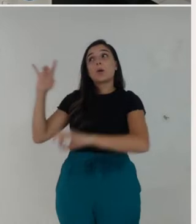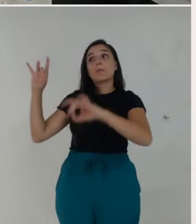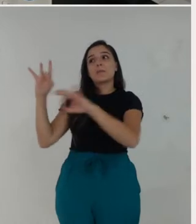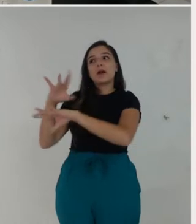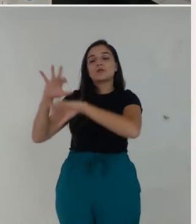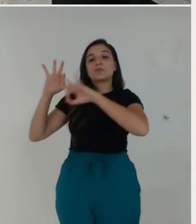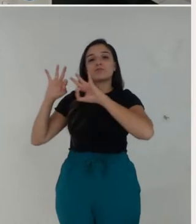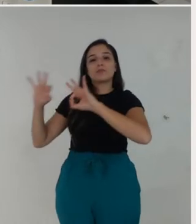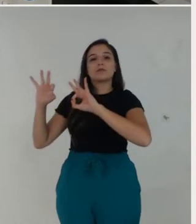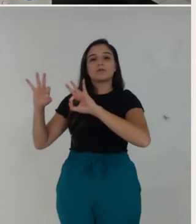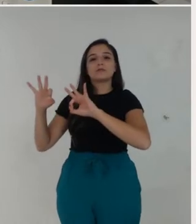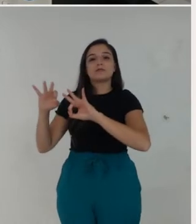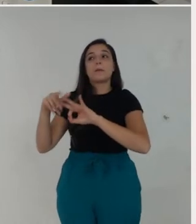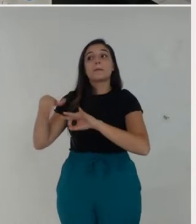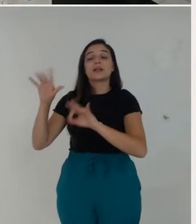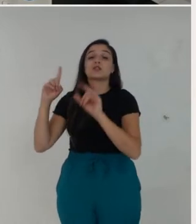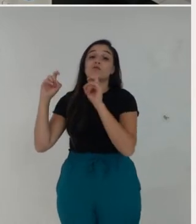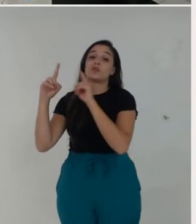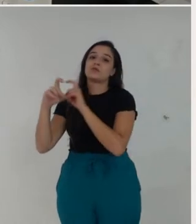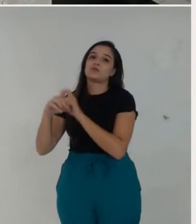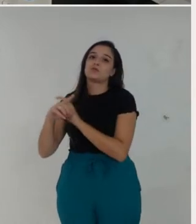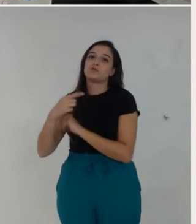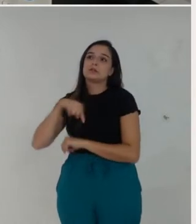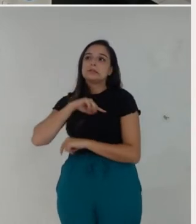Seria muito, muito mais difícil. Bom,